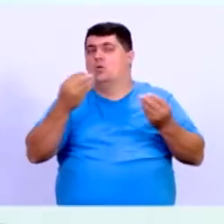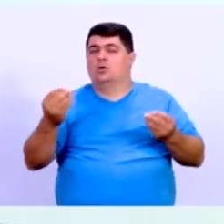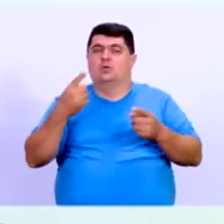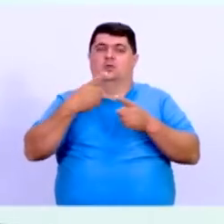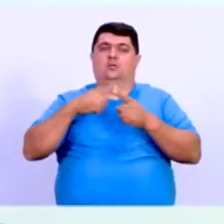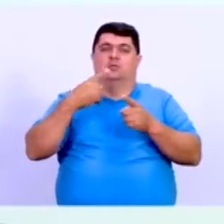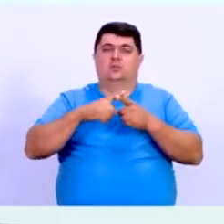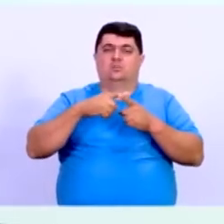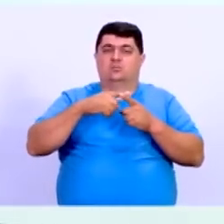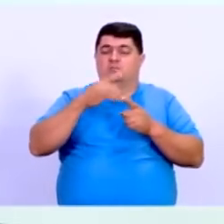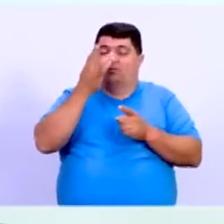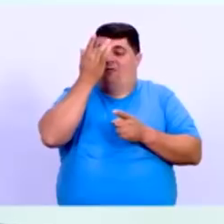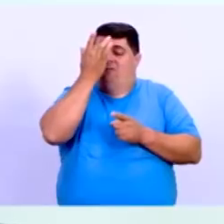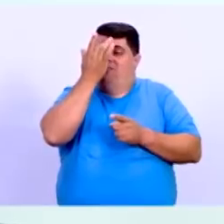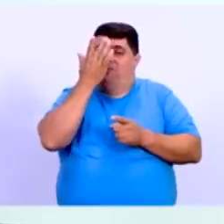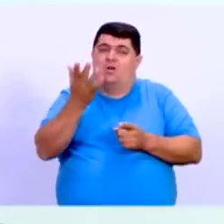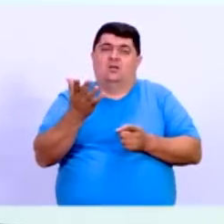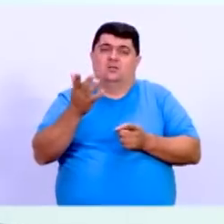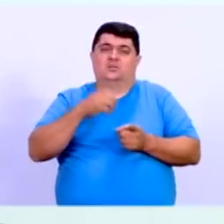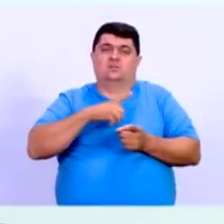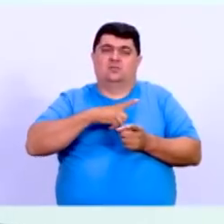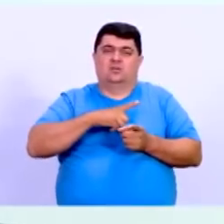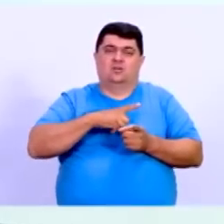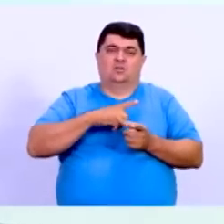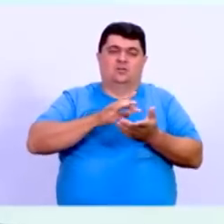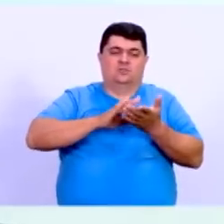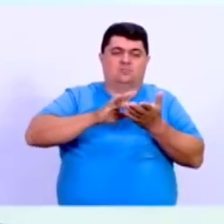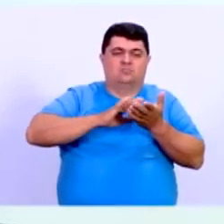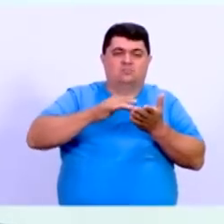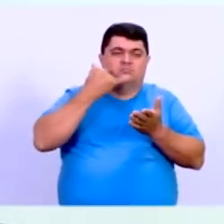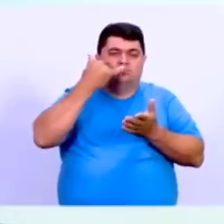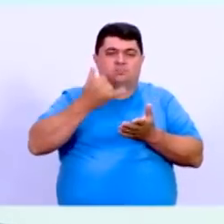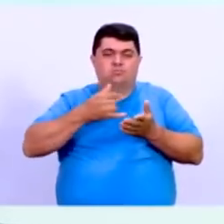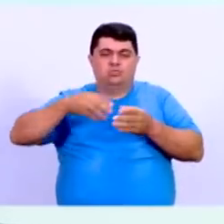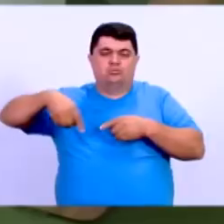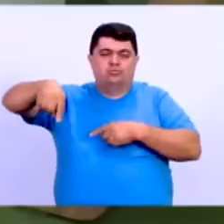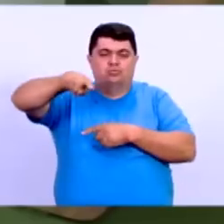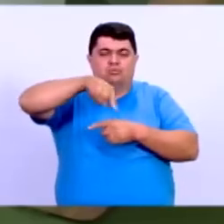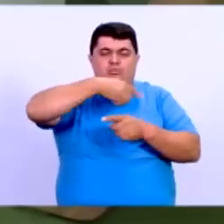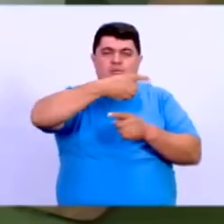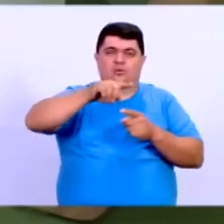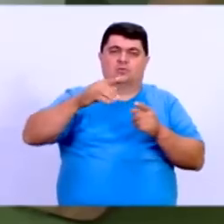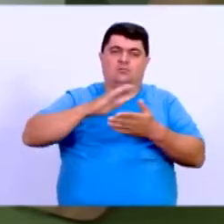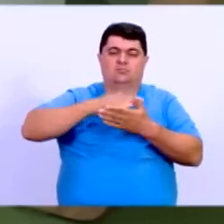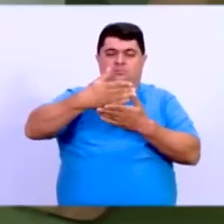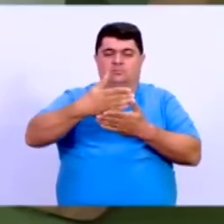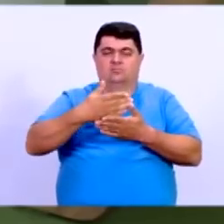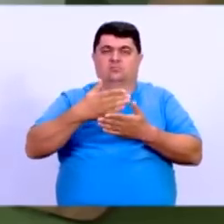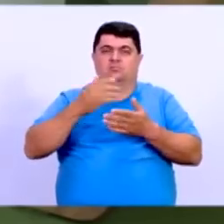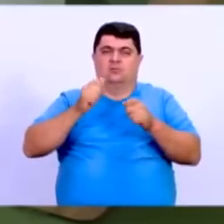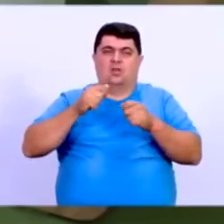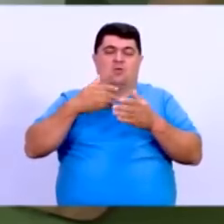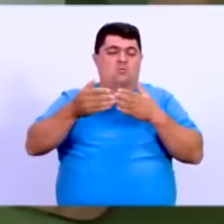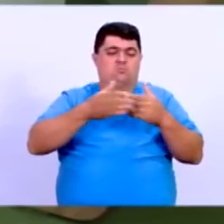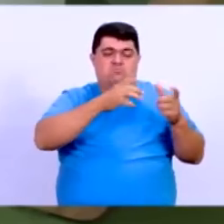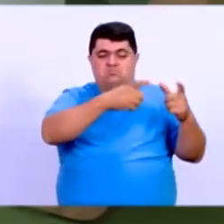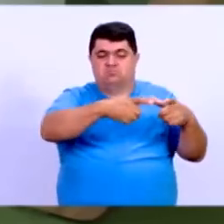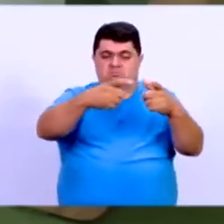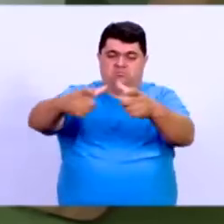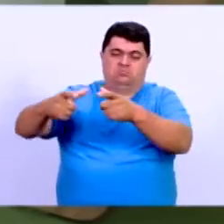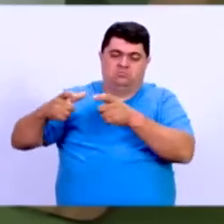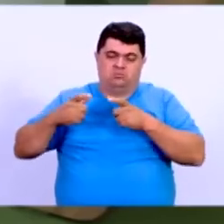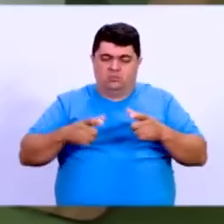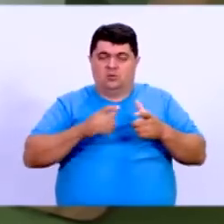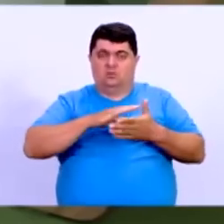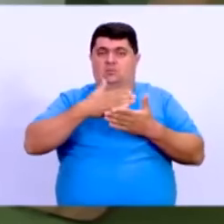pela facilidade da locomoção, né? Mobilidade, não é isso, professor? Exatamente. Muita gente tem um notebook em casa, entendeu? E, né, geralmente o